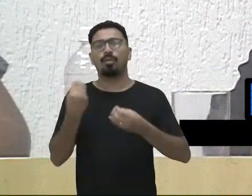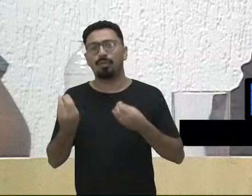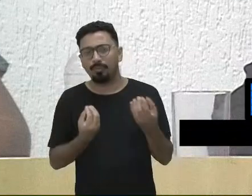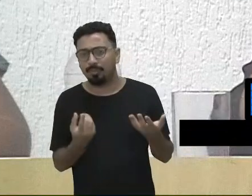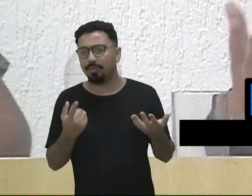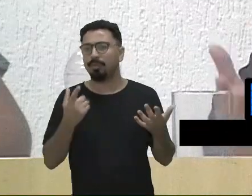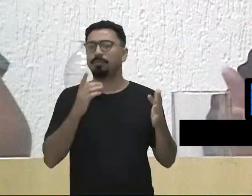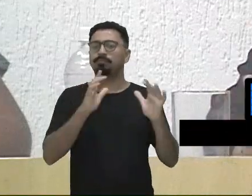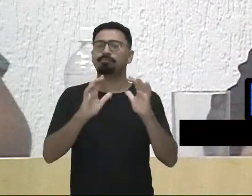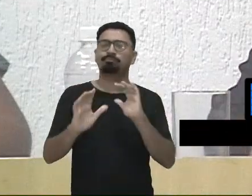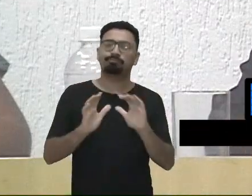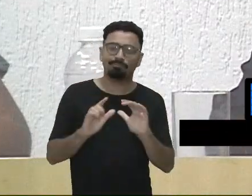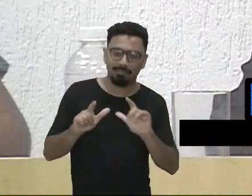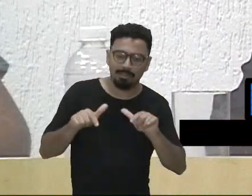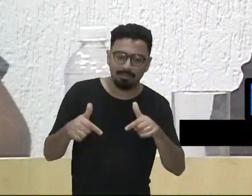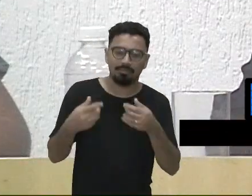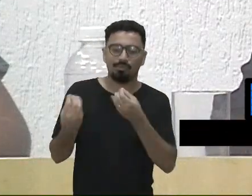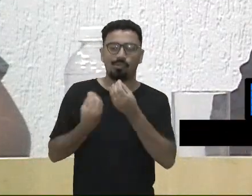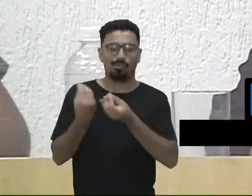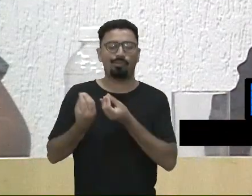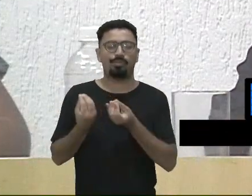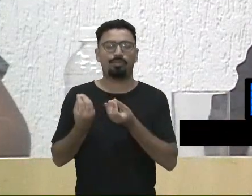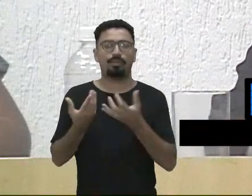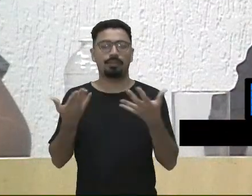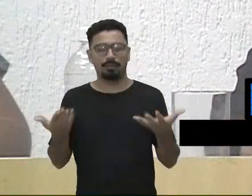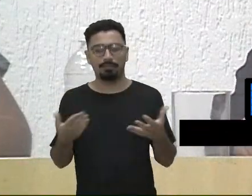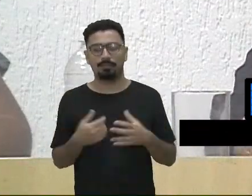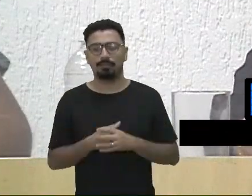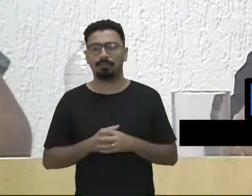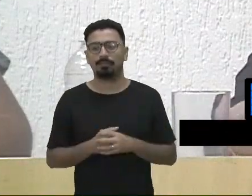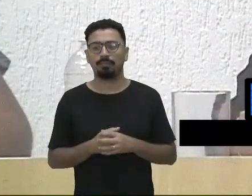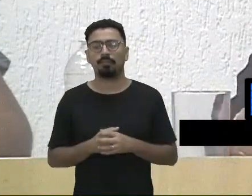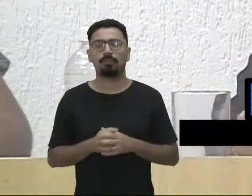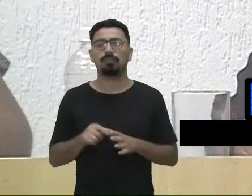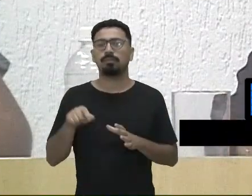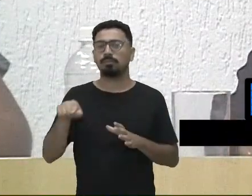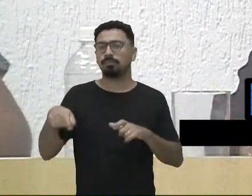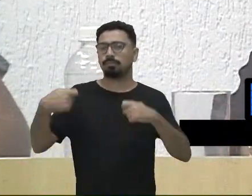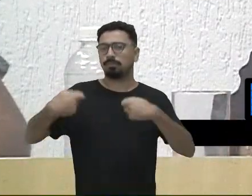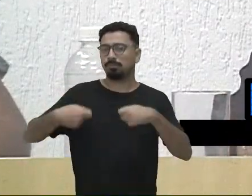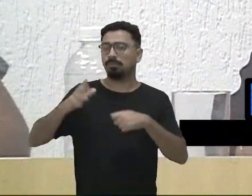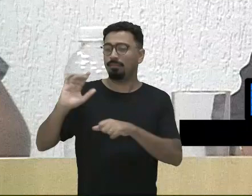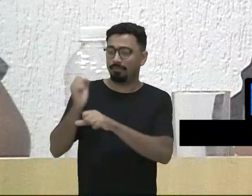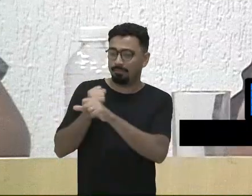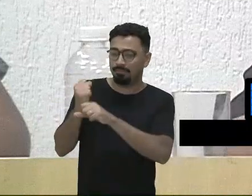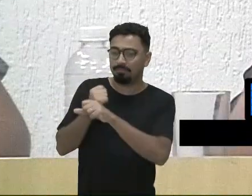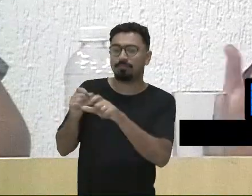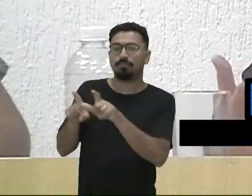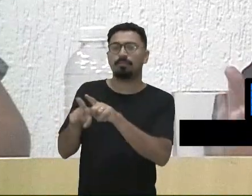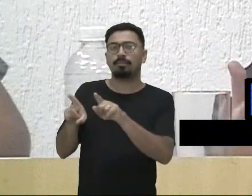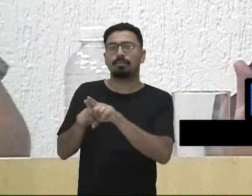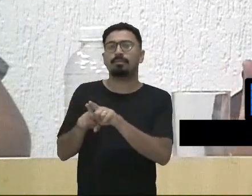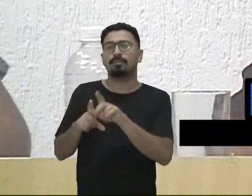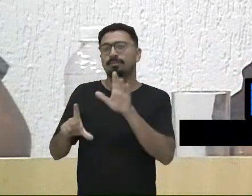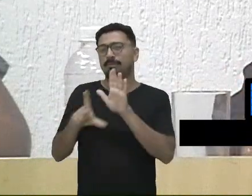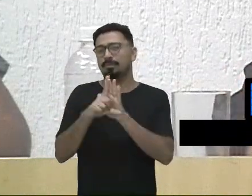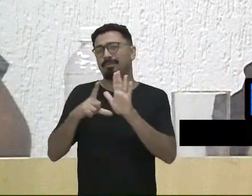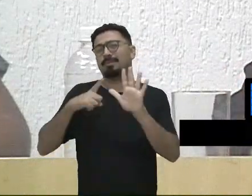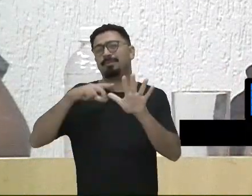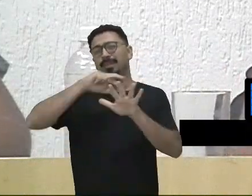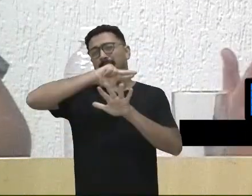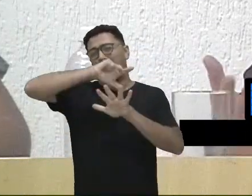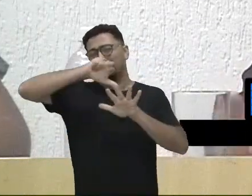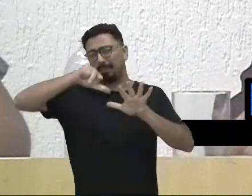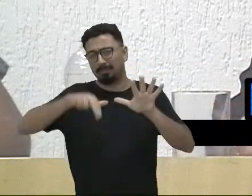meio disso, como poderemos fazer aquilo. Essa demanda já vem há muito tempo. Leia o que não falta sobre o